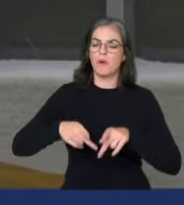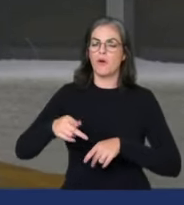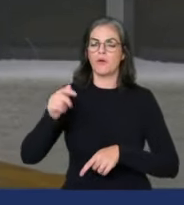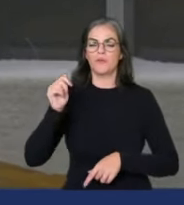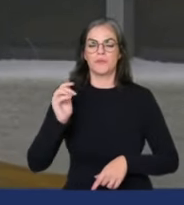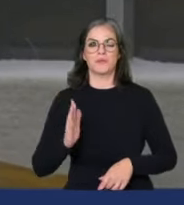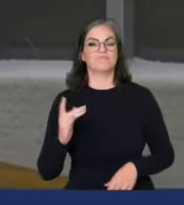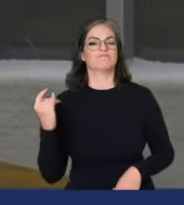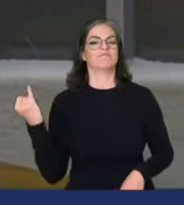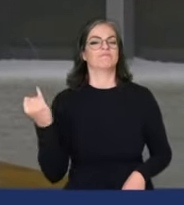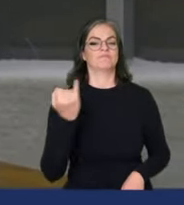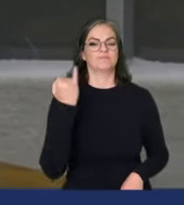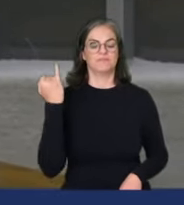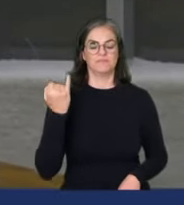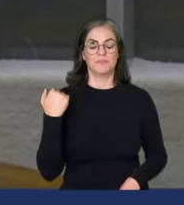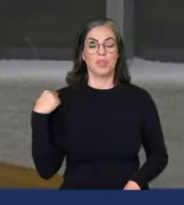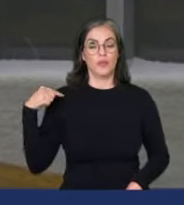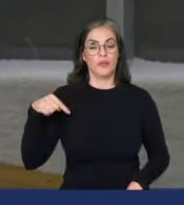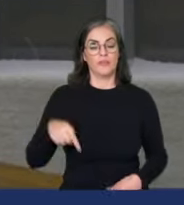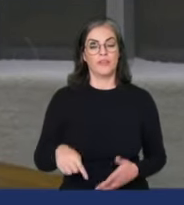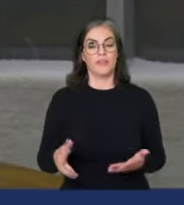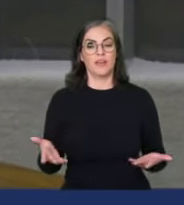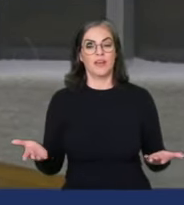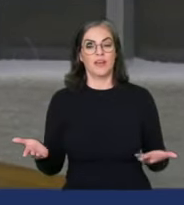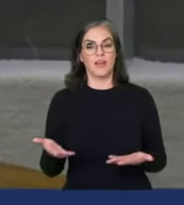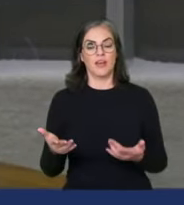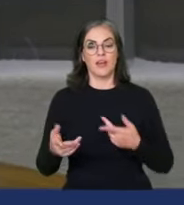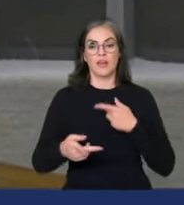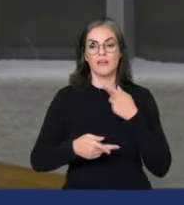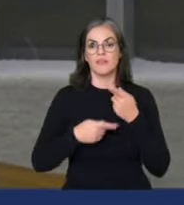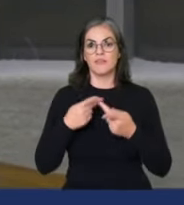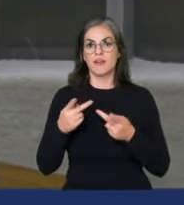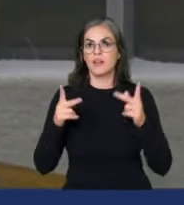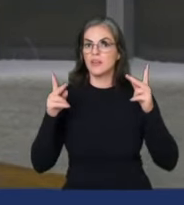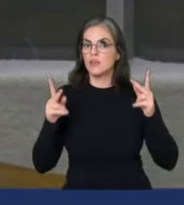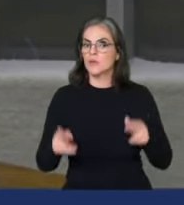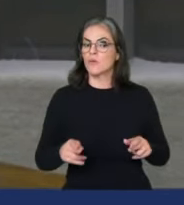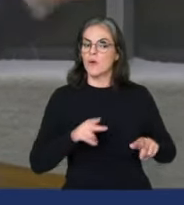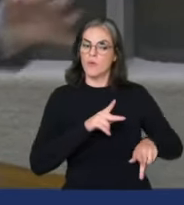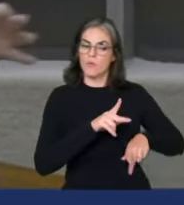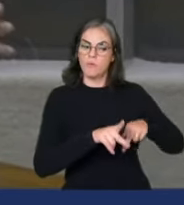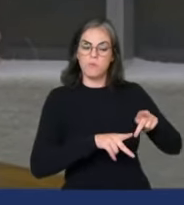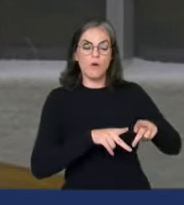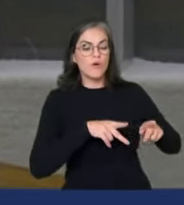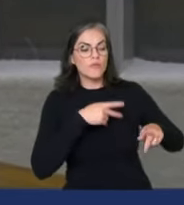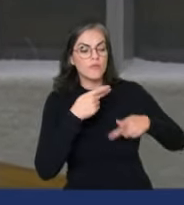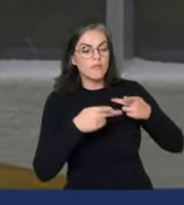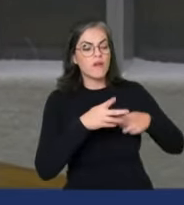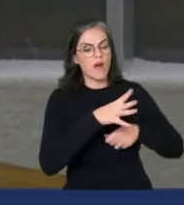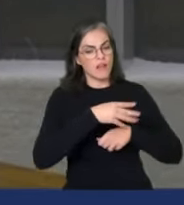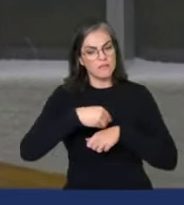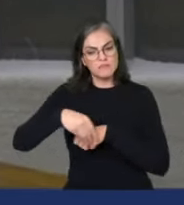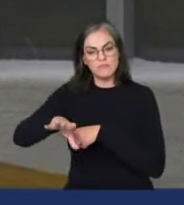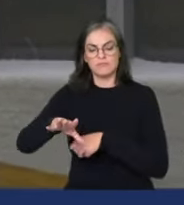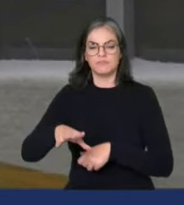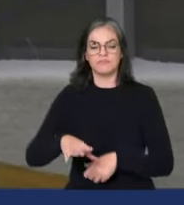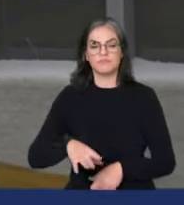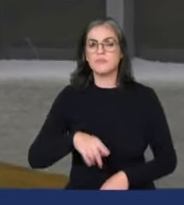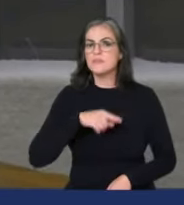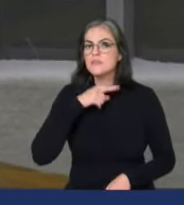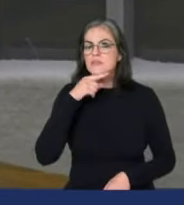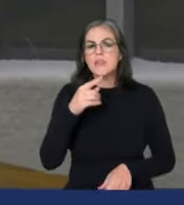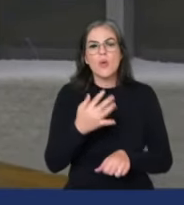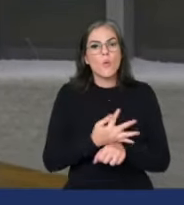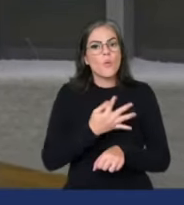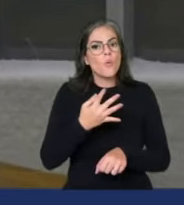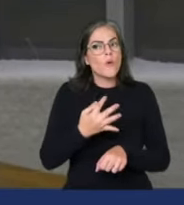essa tribuna manifestar aquilo que o povo está dizendo nas ruas. Ninguém está aguentando mais pagar o combustível, a